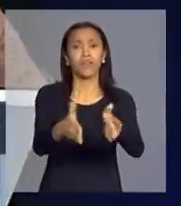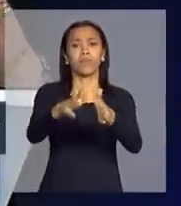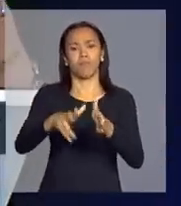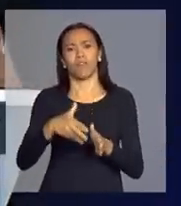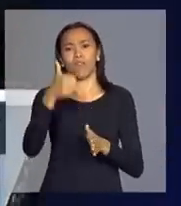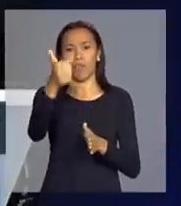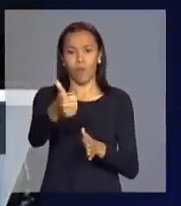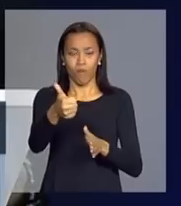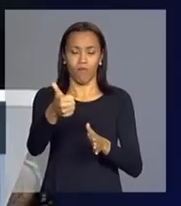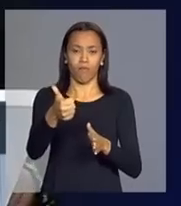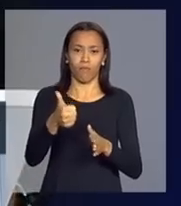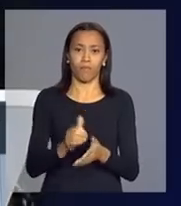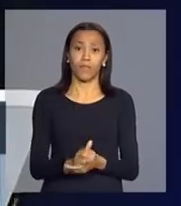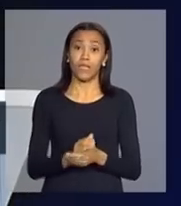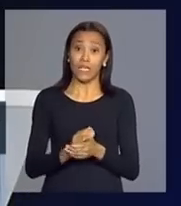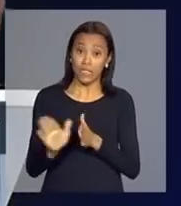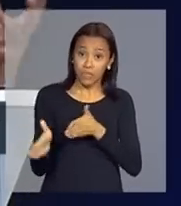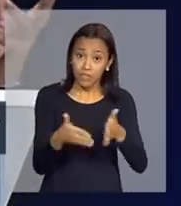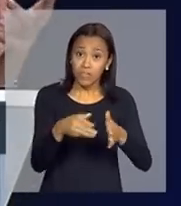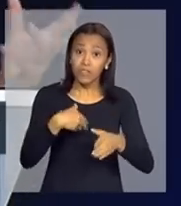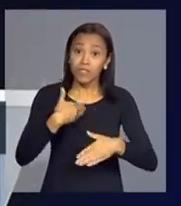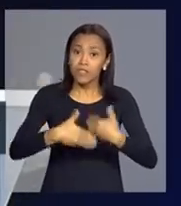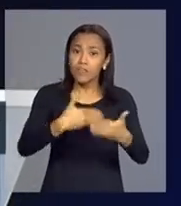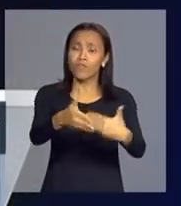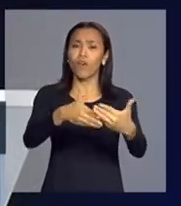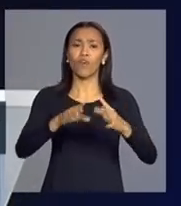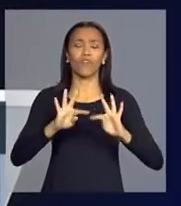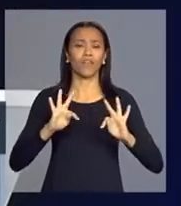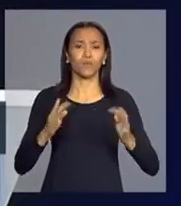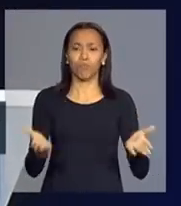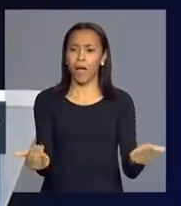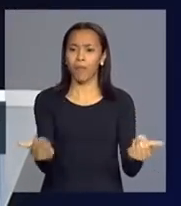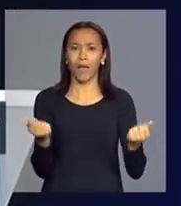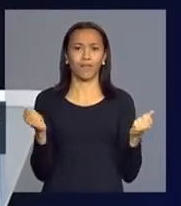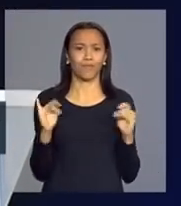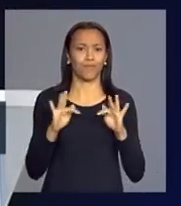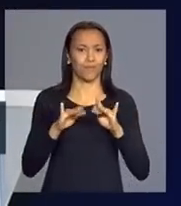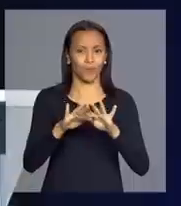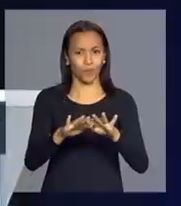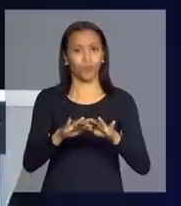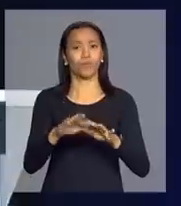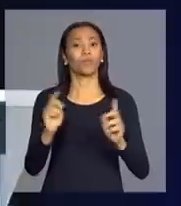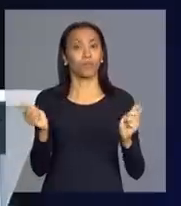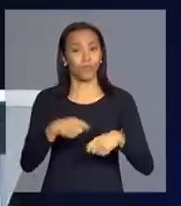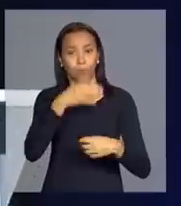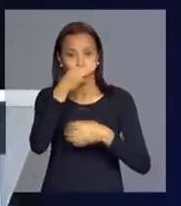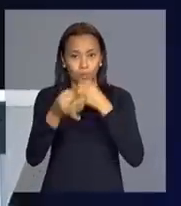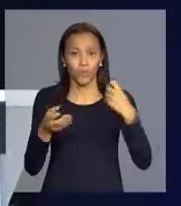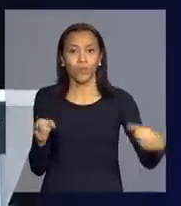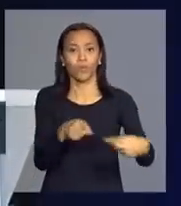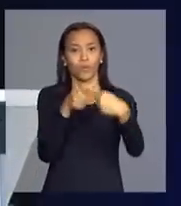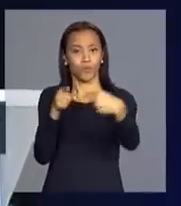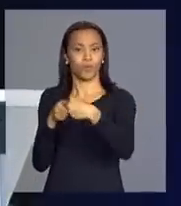forma mais pujante, caminha mobilizando a todos quando é capaz de construir consensos. Nós